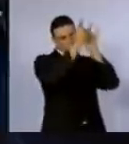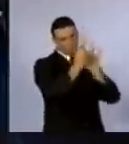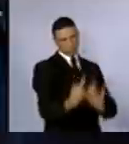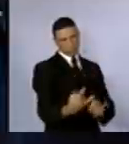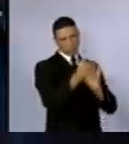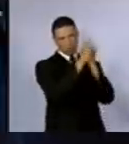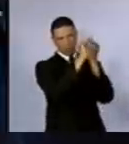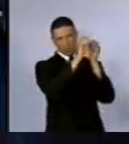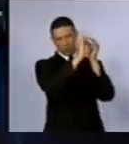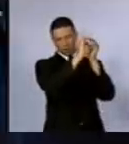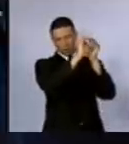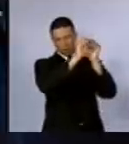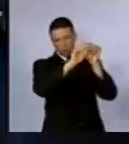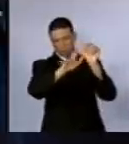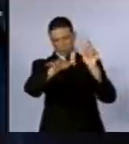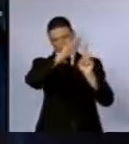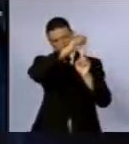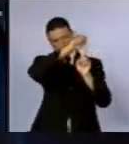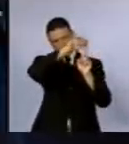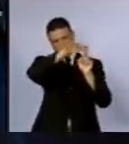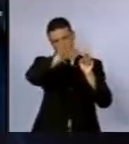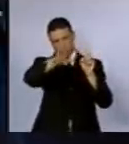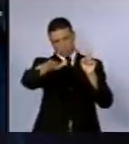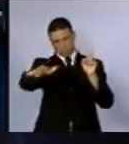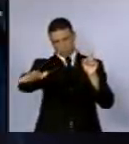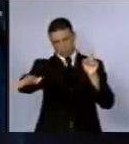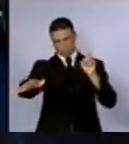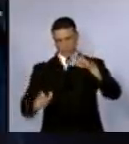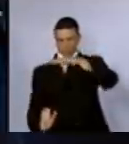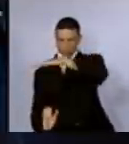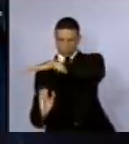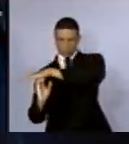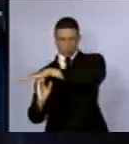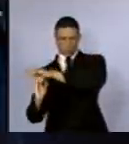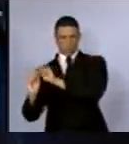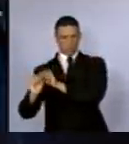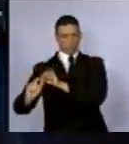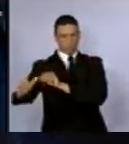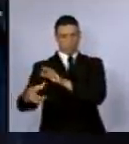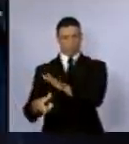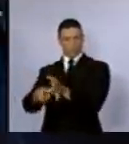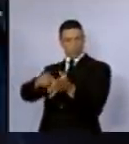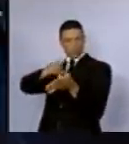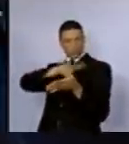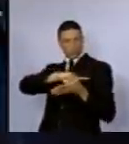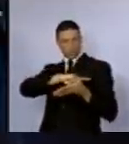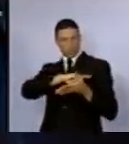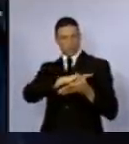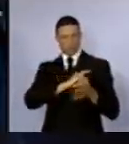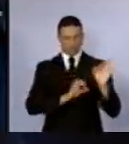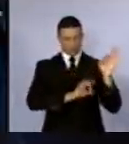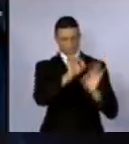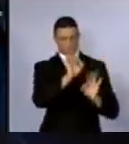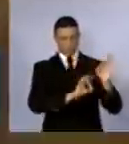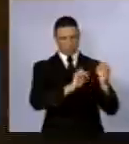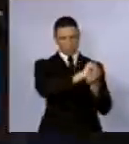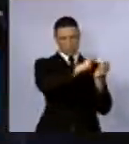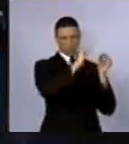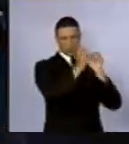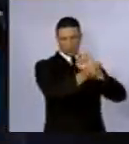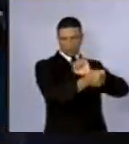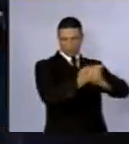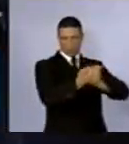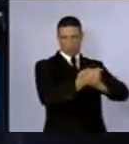de liberação da linha de transmissão para operação, quer dizer, existe antes dessa fase o chamado comissionamento, e